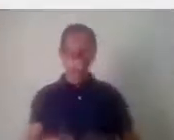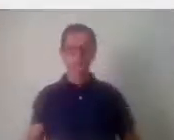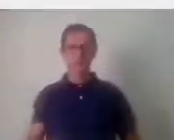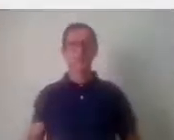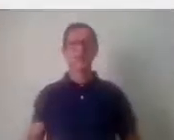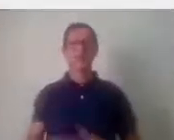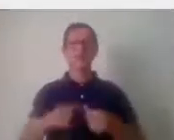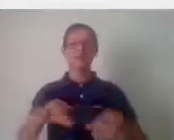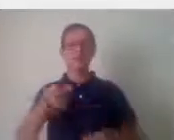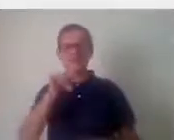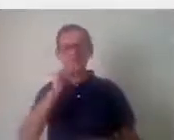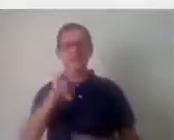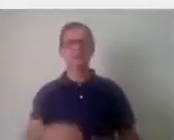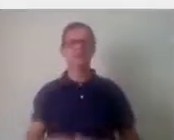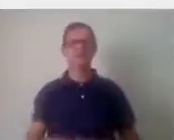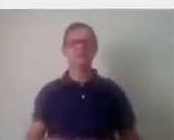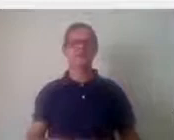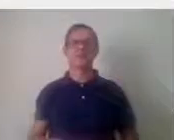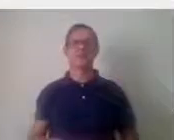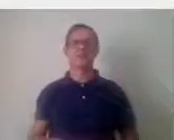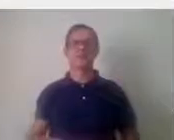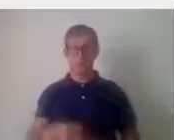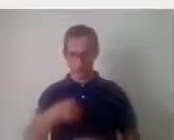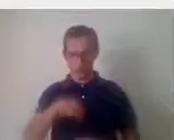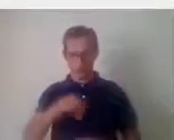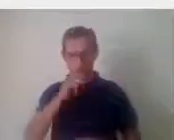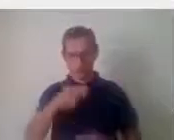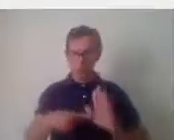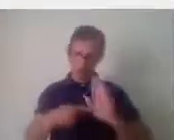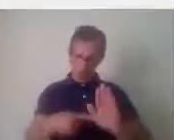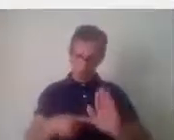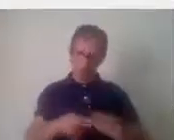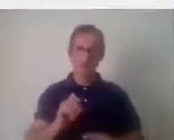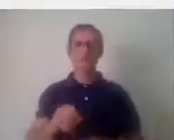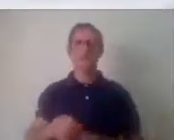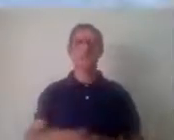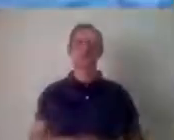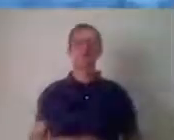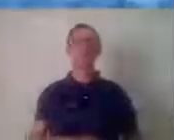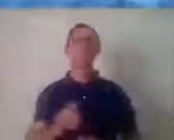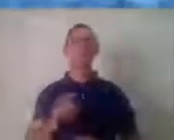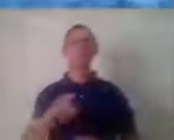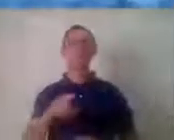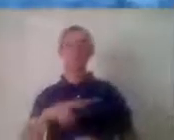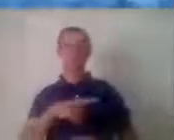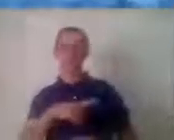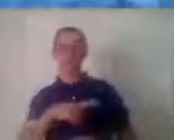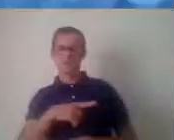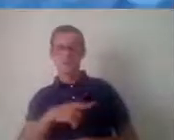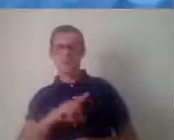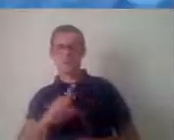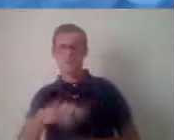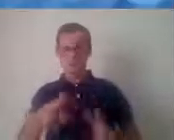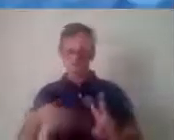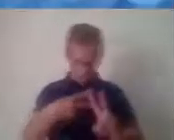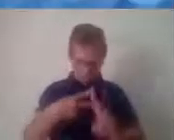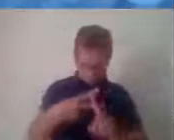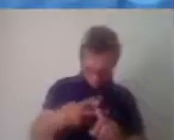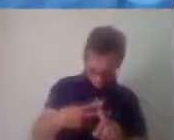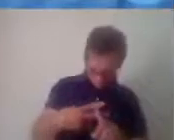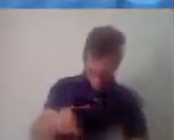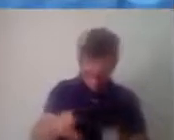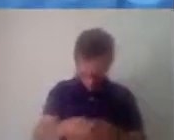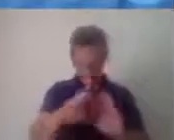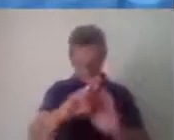né, esse exemplo aí, eu coloquei ele para te mostrar o seguinte, que quando você tem uma integral dupla, além